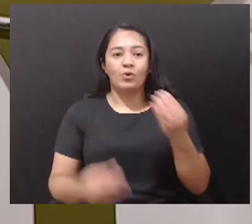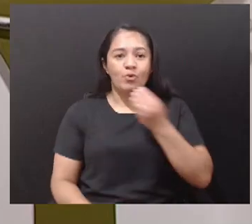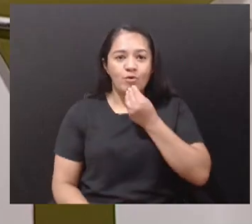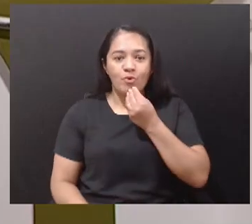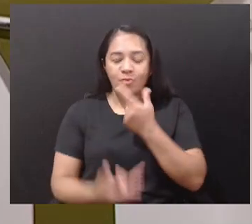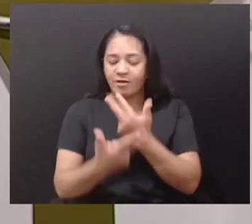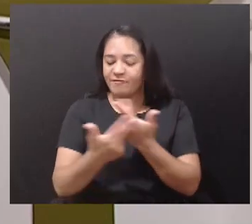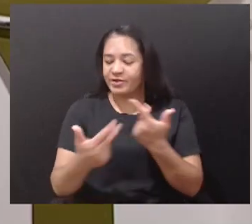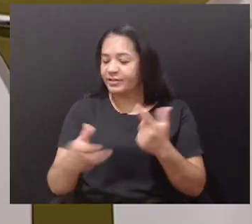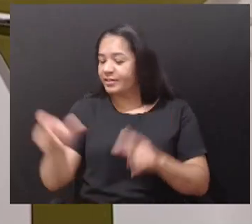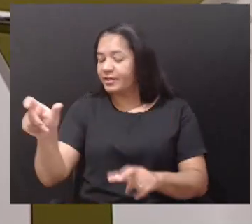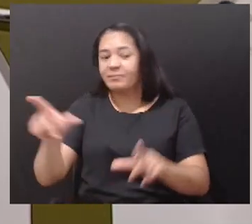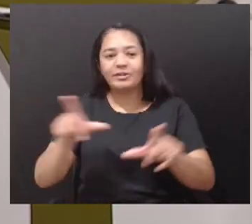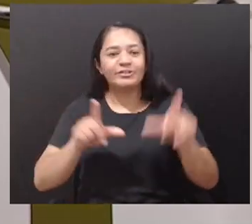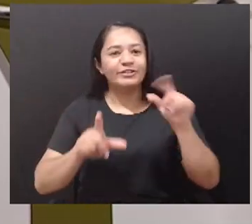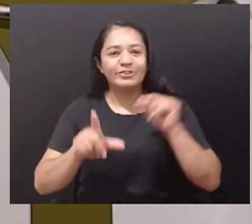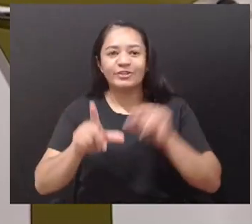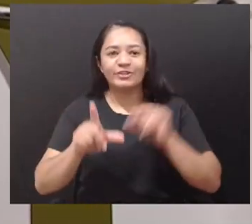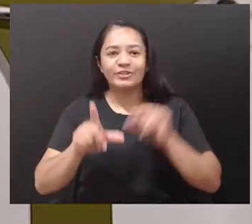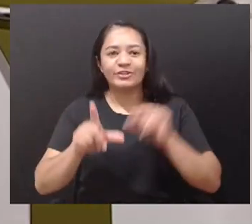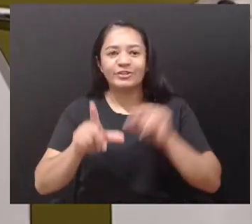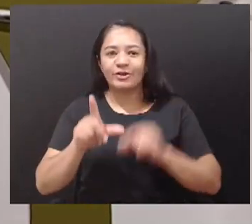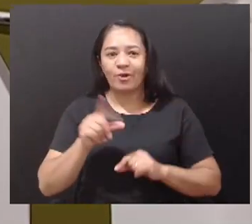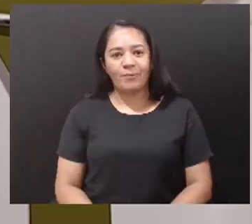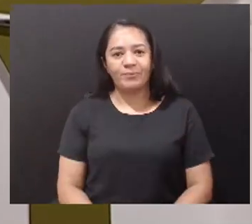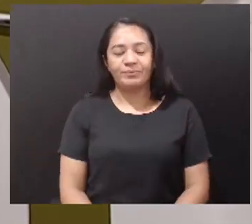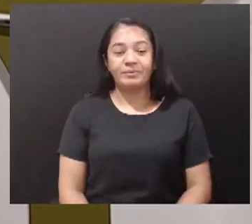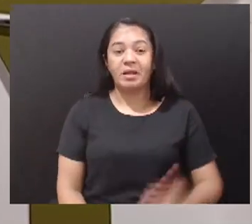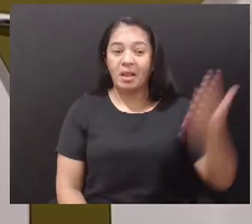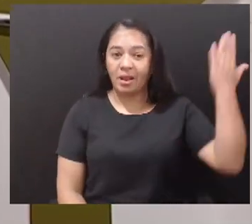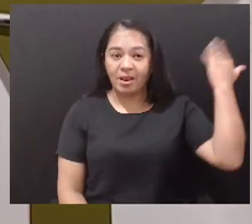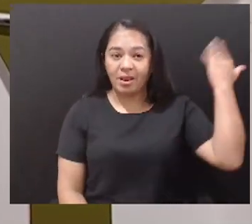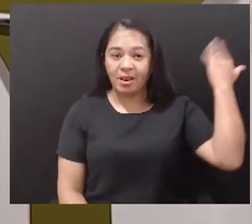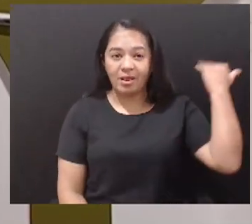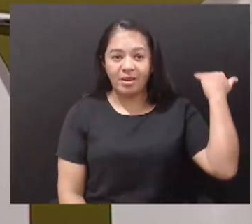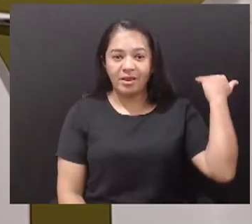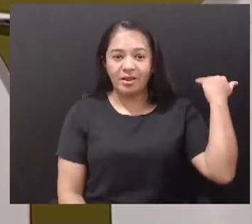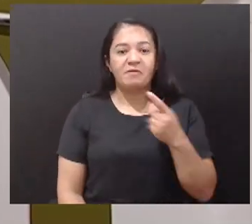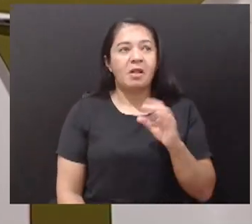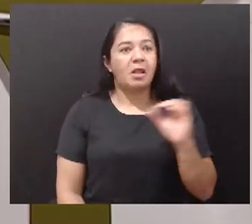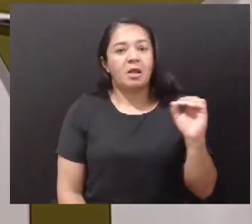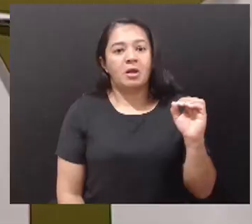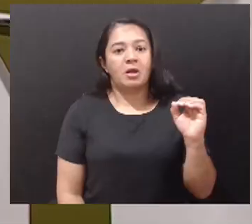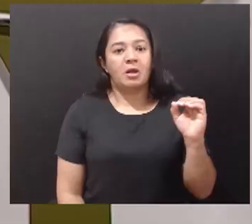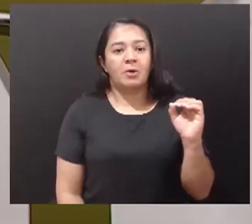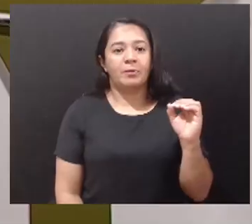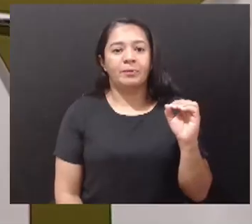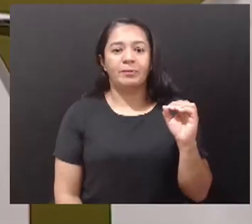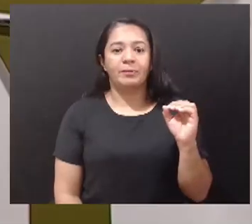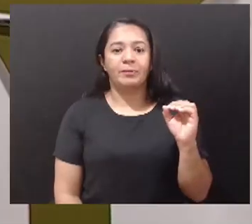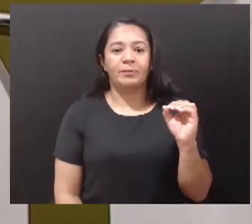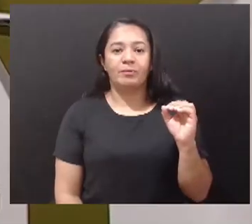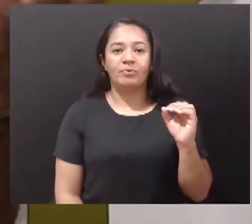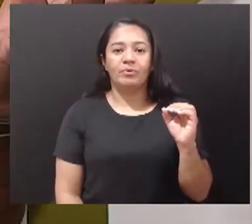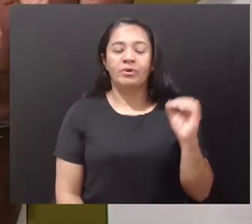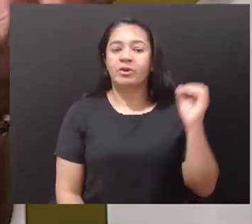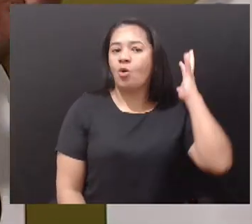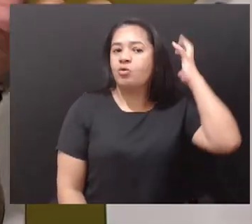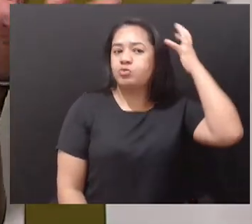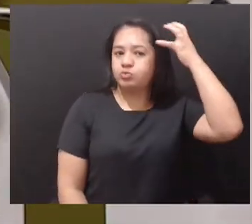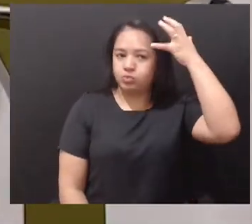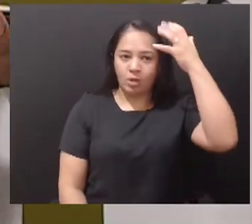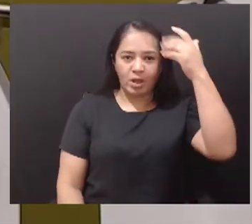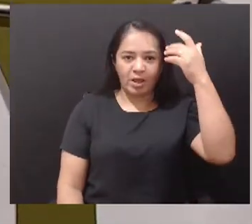escolherem fazer seu cabelo. Antigamente a gente não se falava de ver uma crespa com mechas, né, uma cacheada